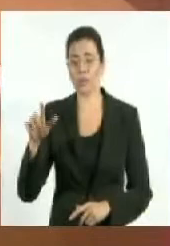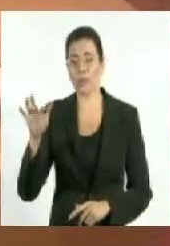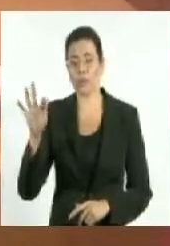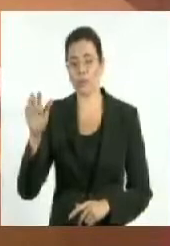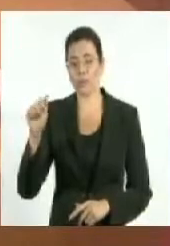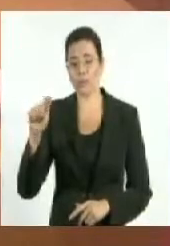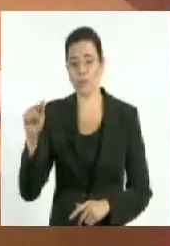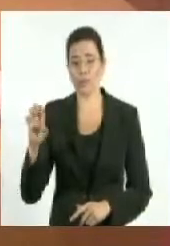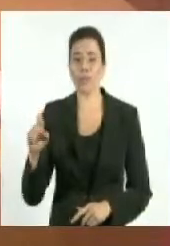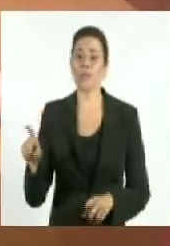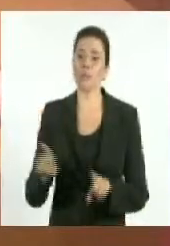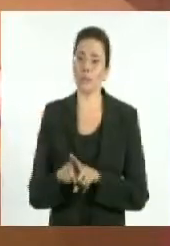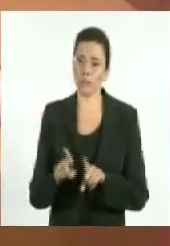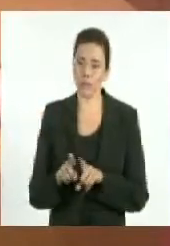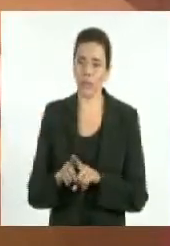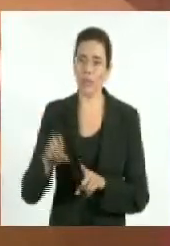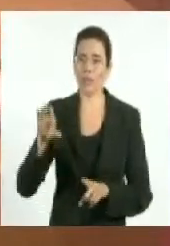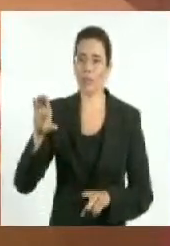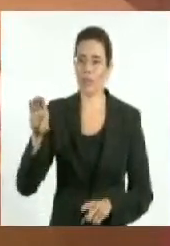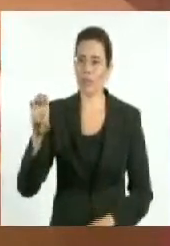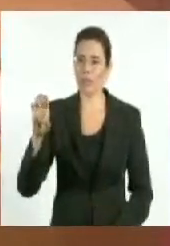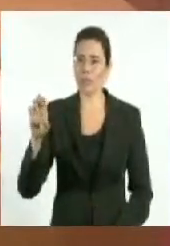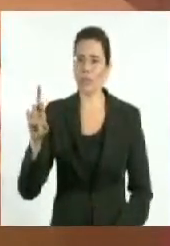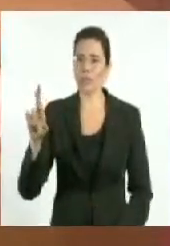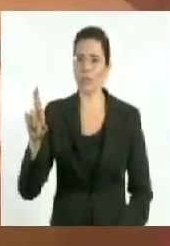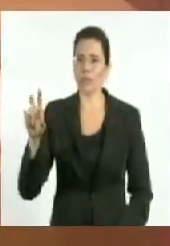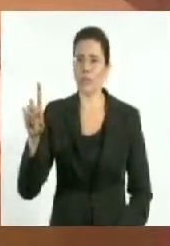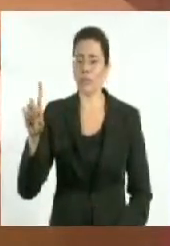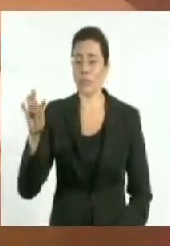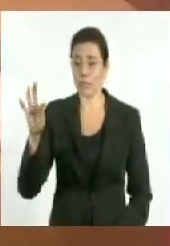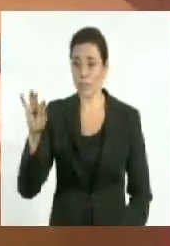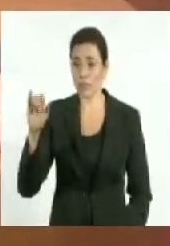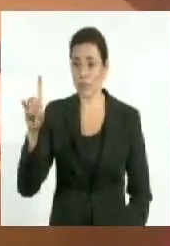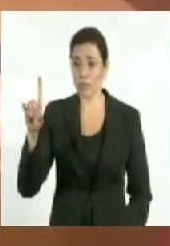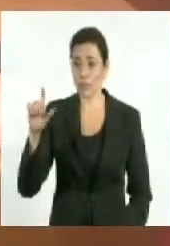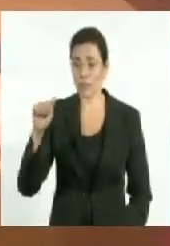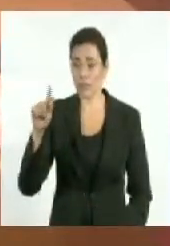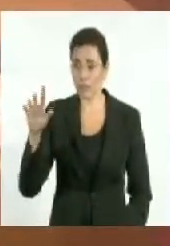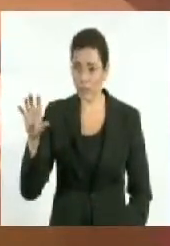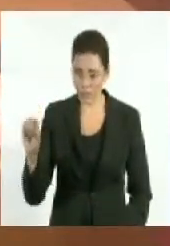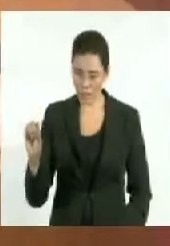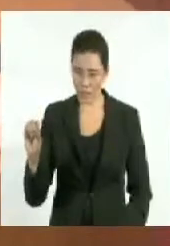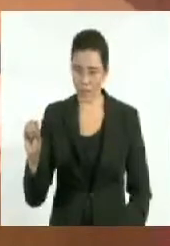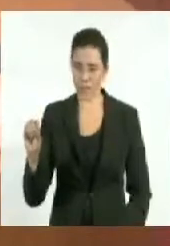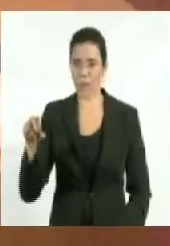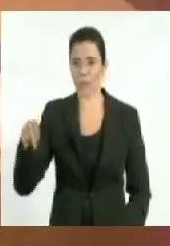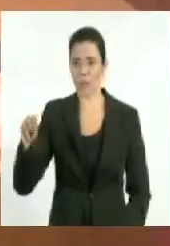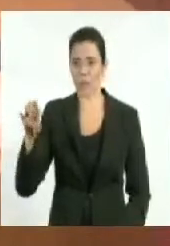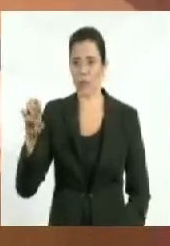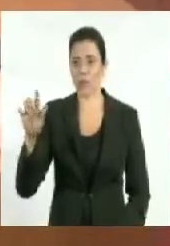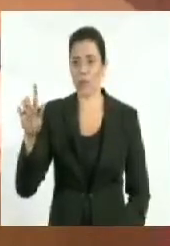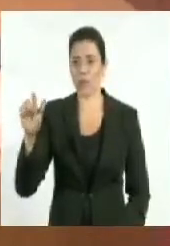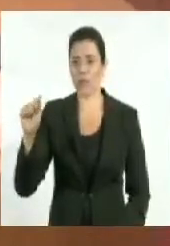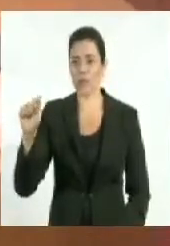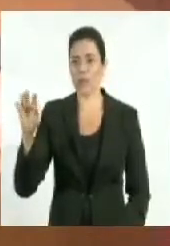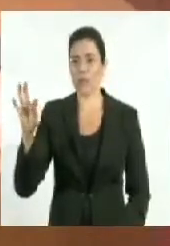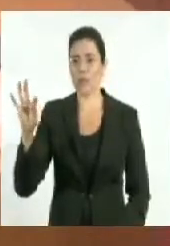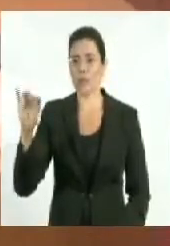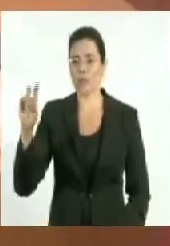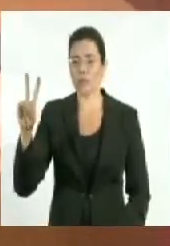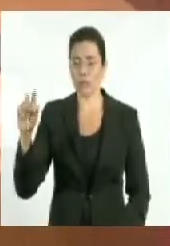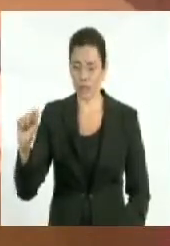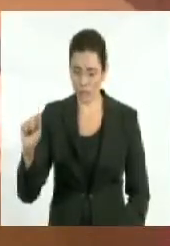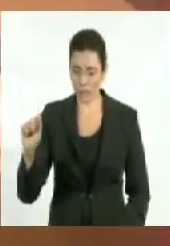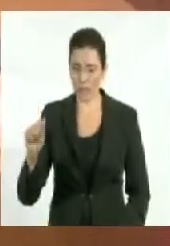certidão negativa trabalhista, porque eu tive que negociar com 17 tribunais regionais do trabalho. O Sampaio tinha ação no Rio Grande do Sul, em